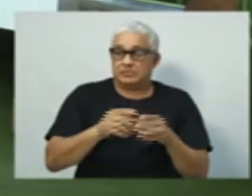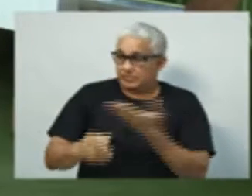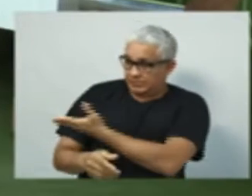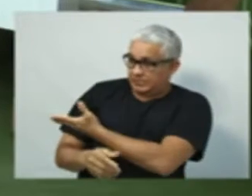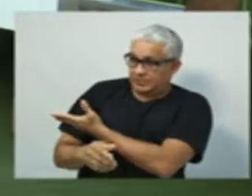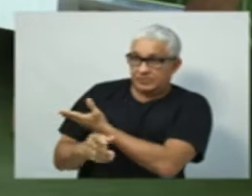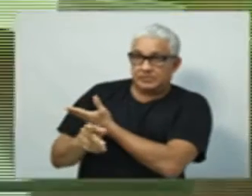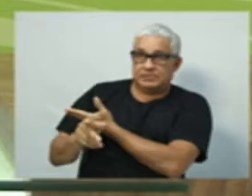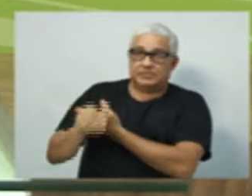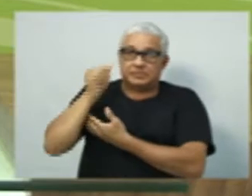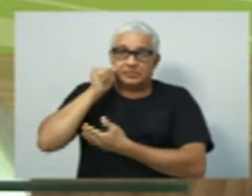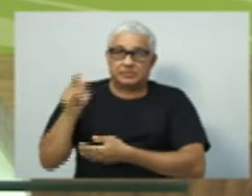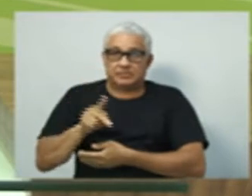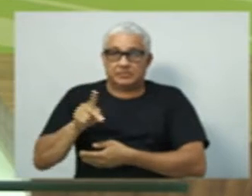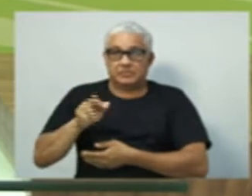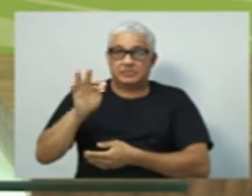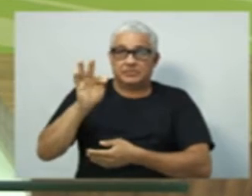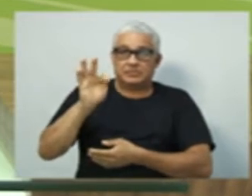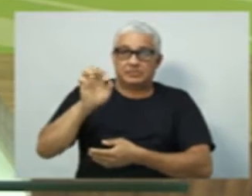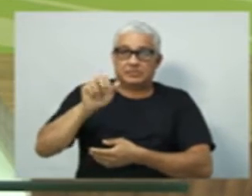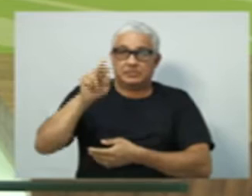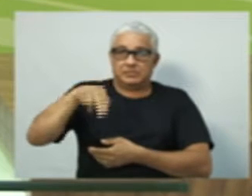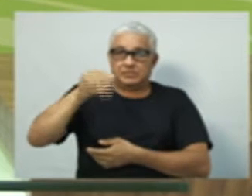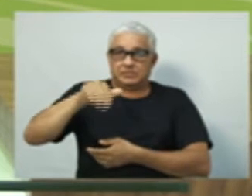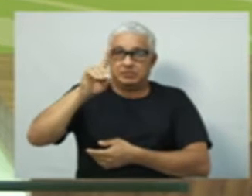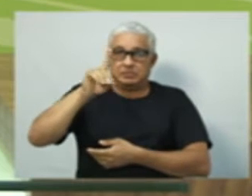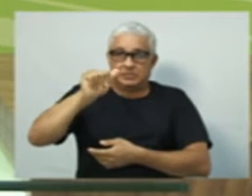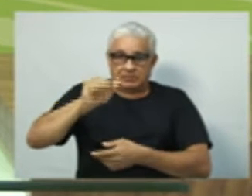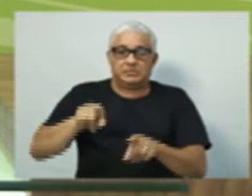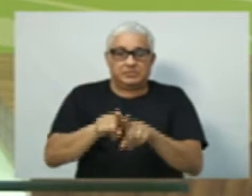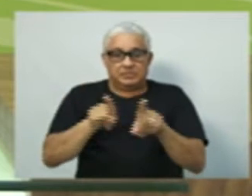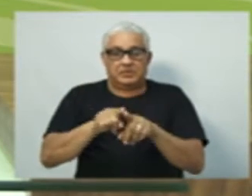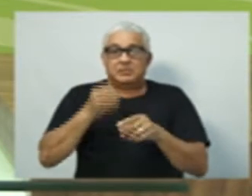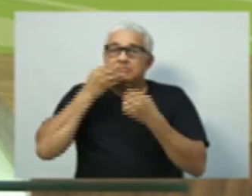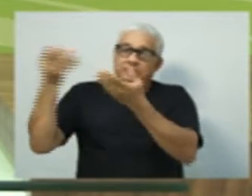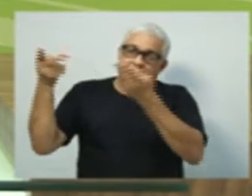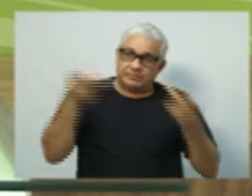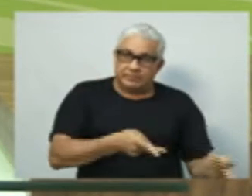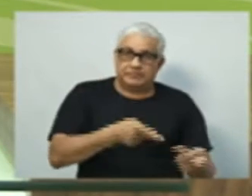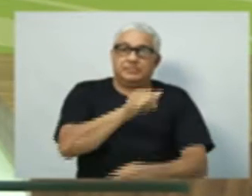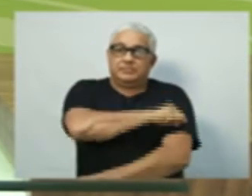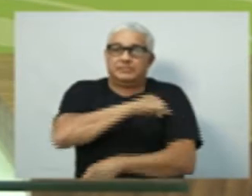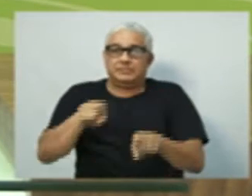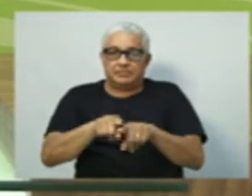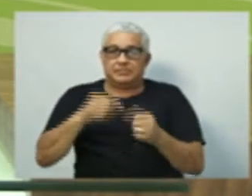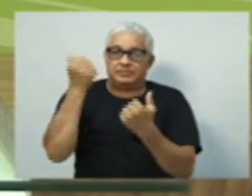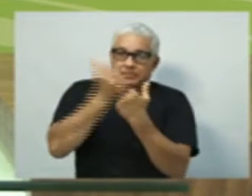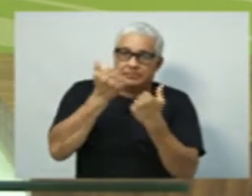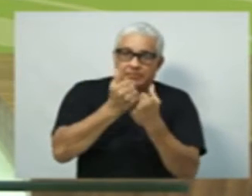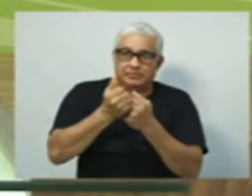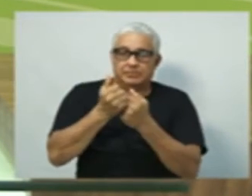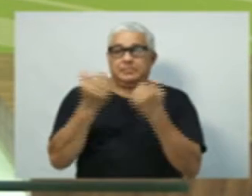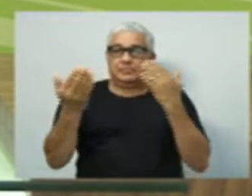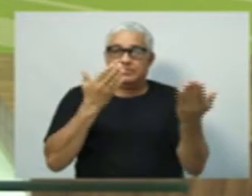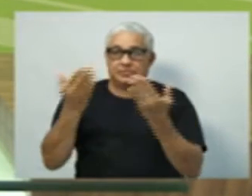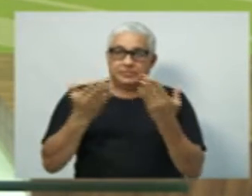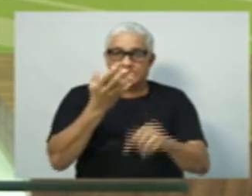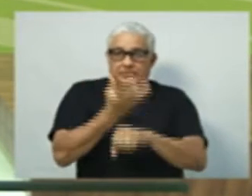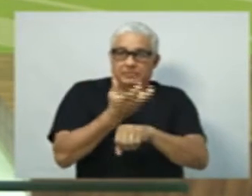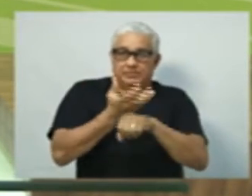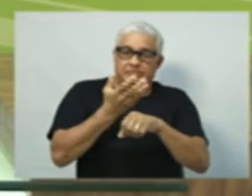fernanda olá queridos alunos e tutores sejam bem vindos à nossa sexta aula de análise das demonstrações financeiras